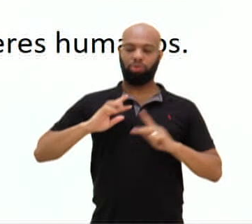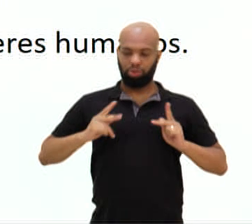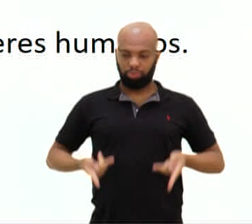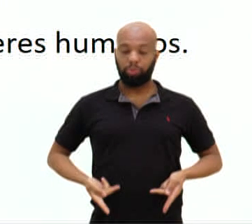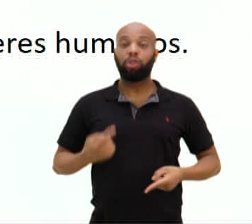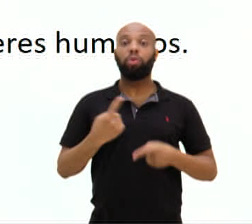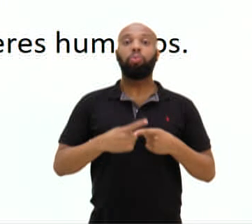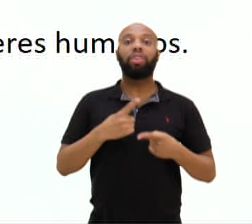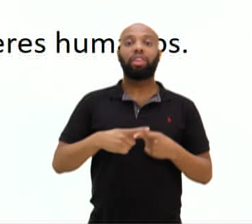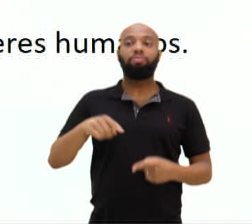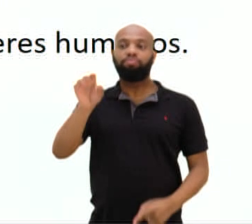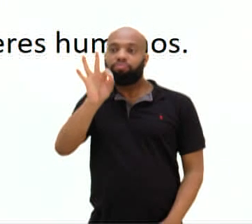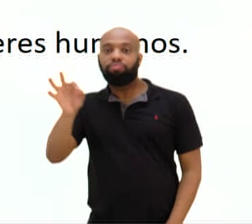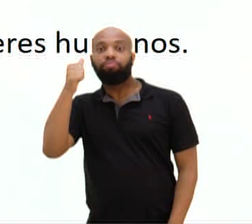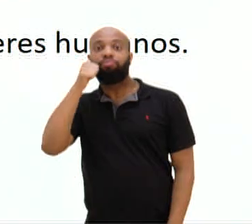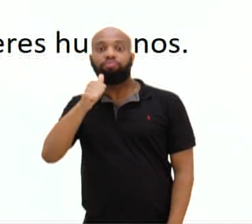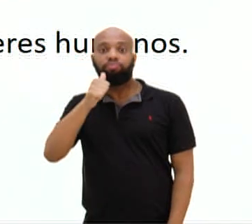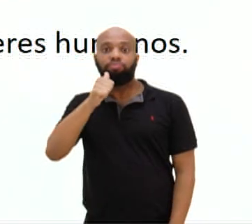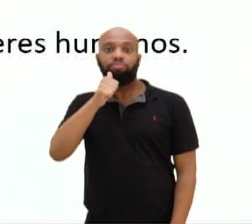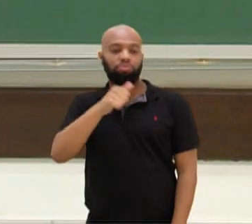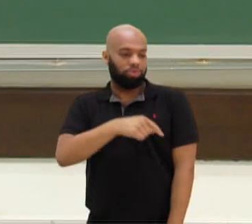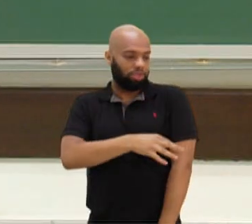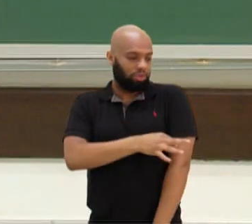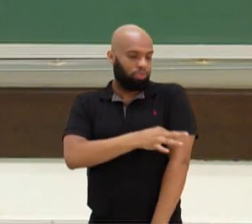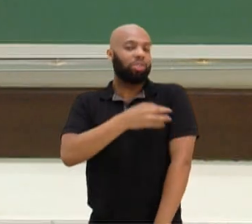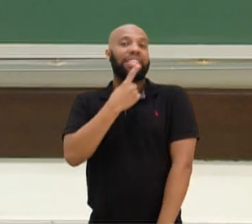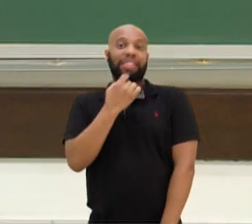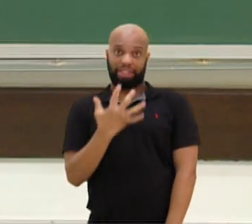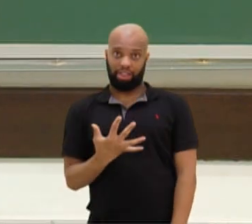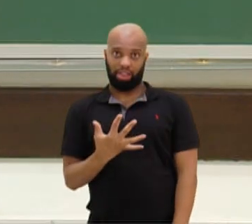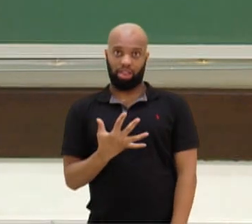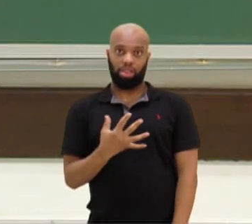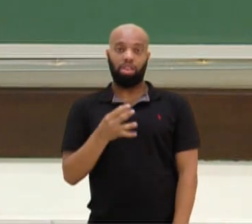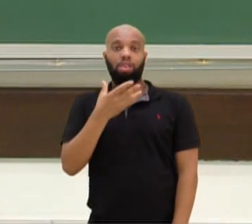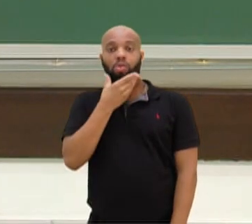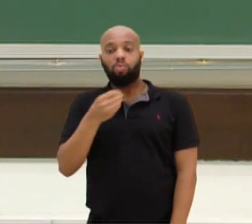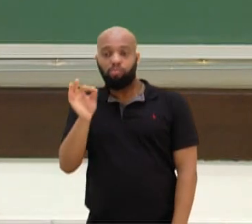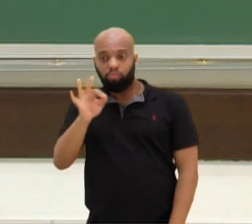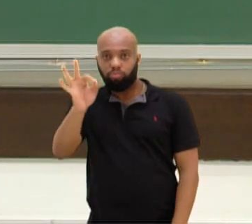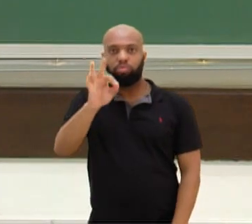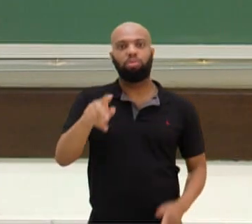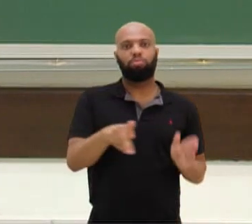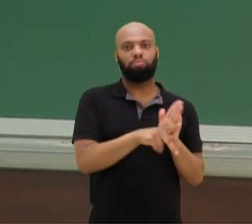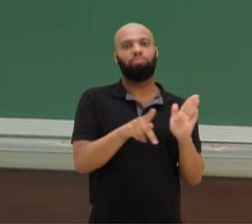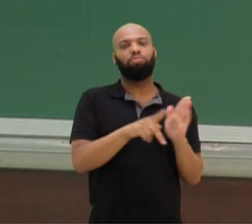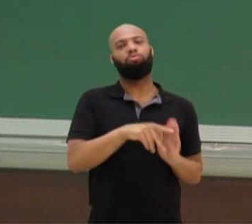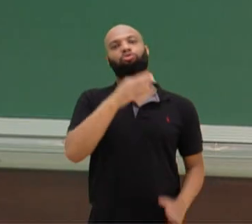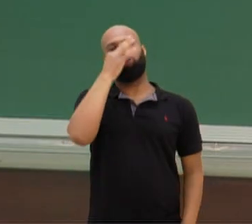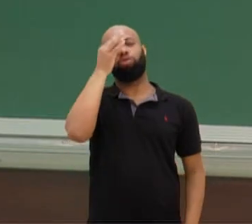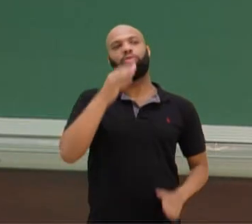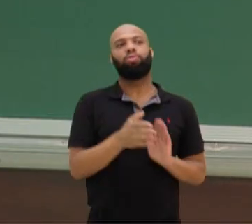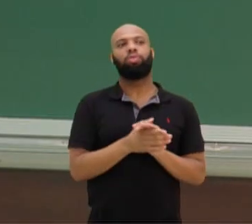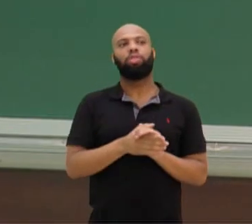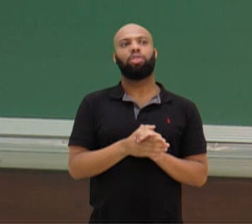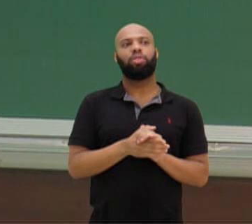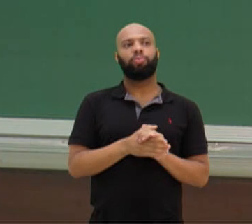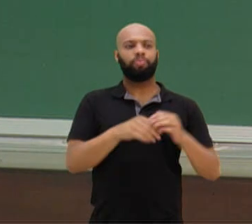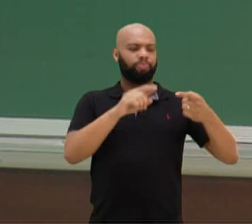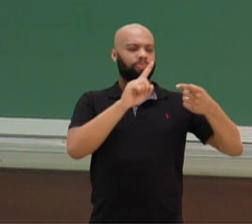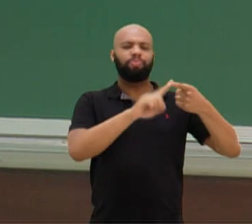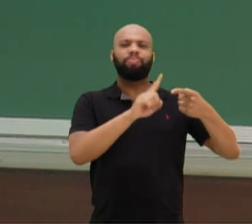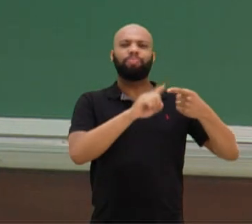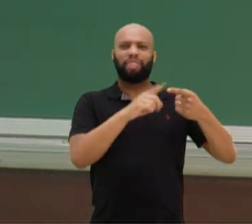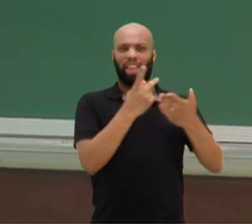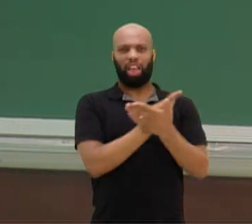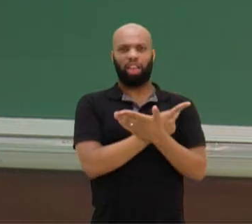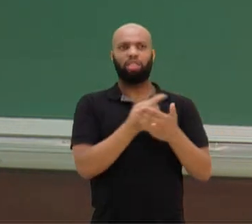de sangue, os machos se alimentam de planta, tá? Mas vamos ver por que as outras estão erradas. Contraímos dengue ou zika, pois todos os mosquitos